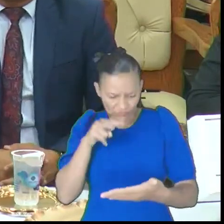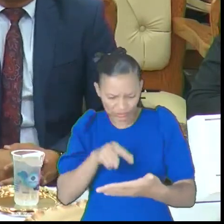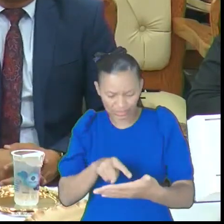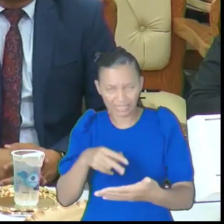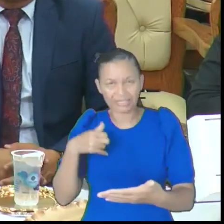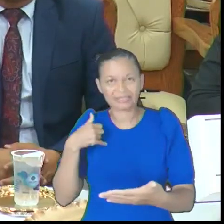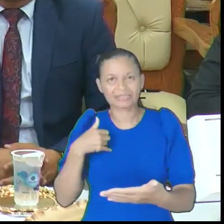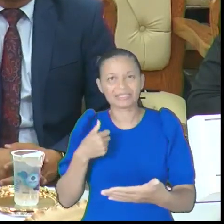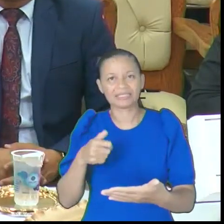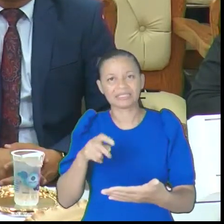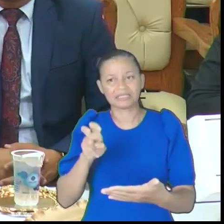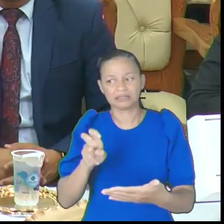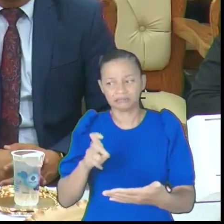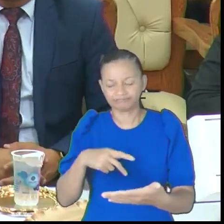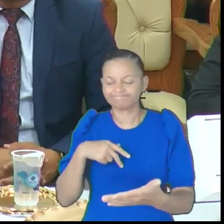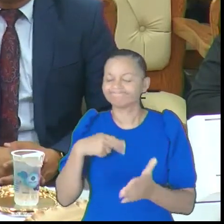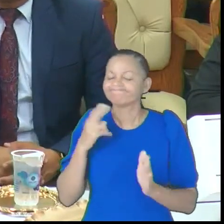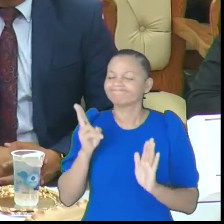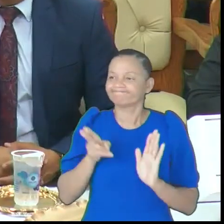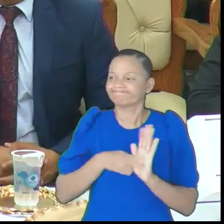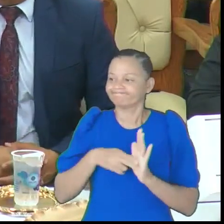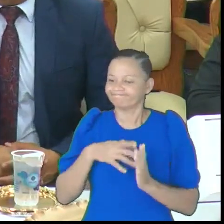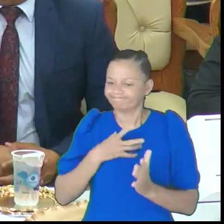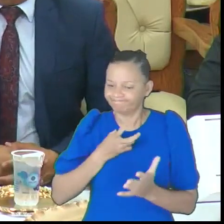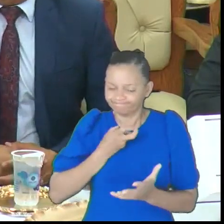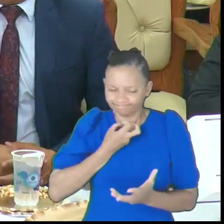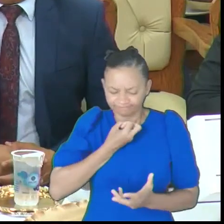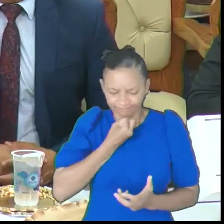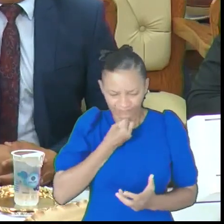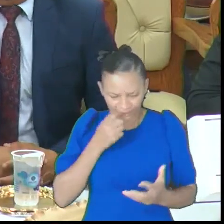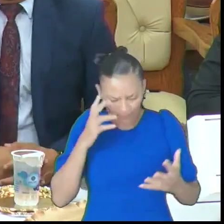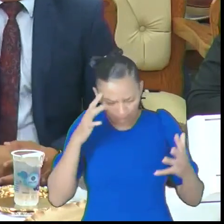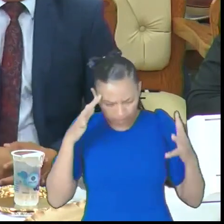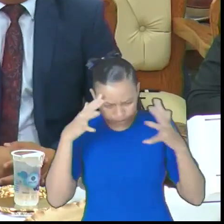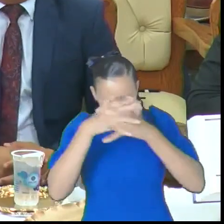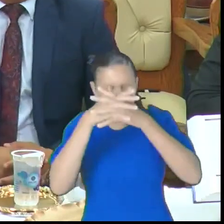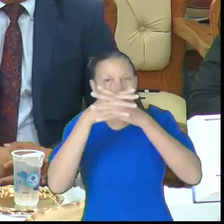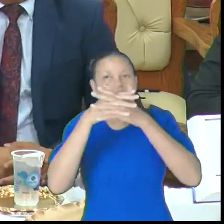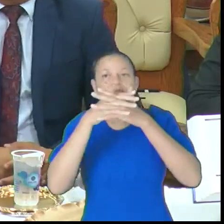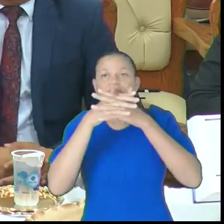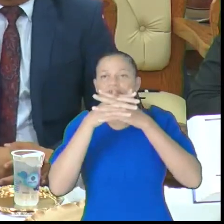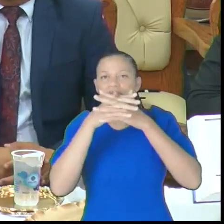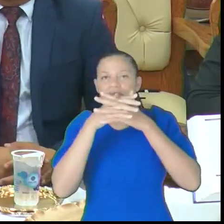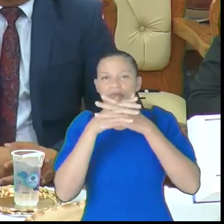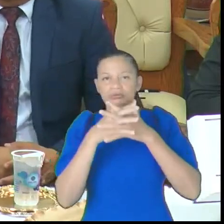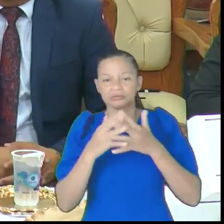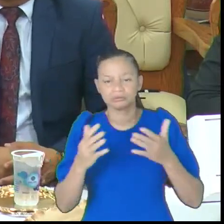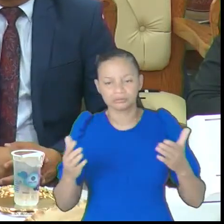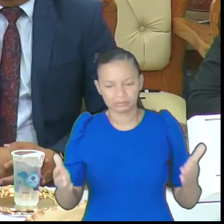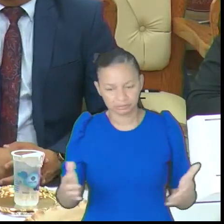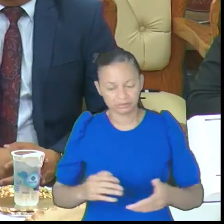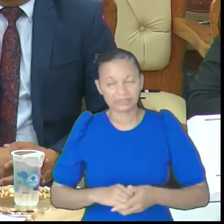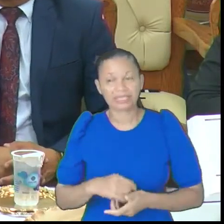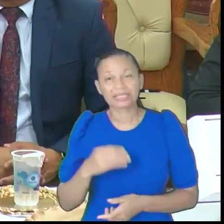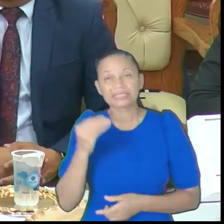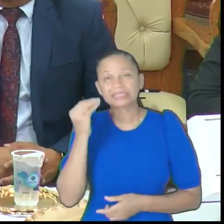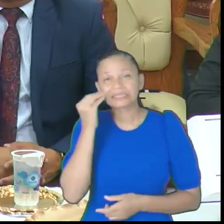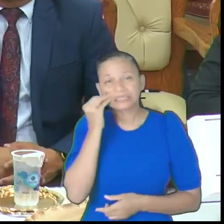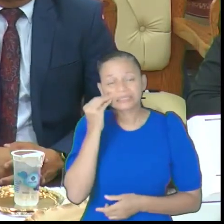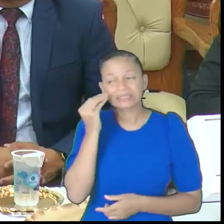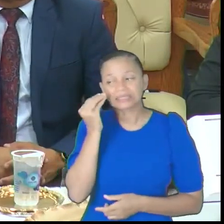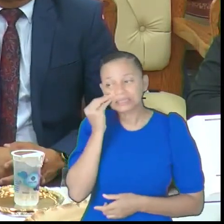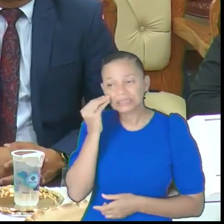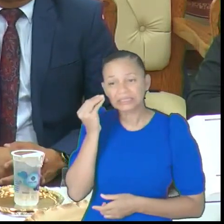de idade, eu confesso que deu um nó na minha cabeça, mas isso me levou a tentar entender